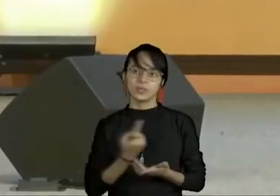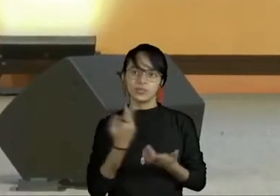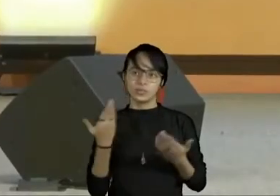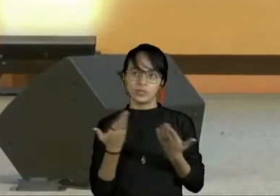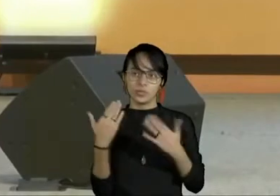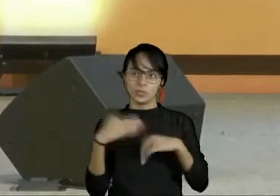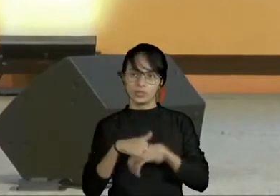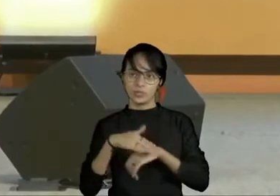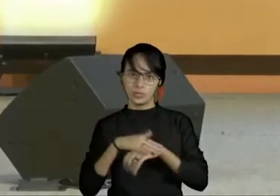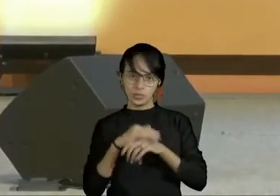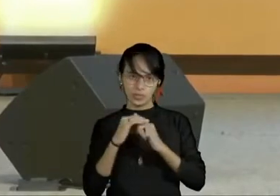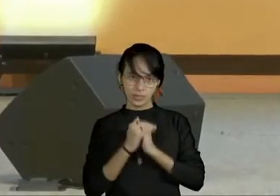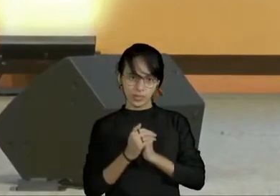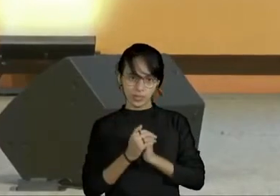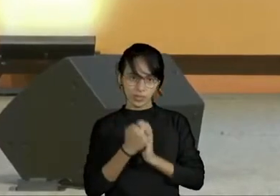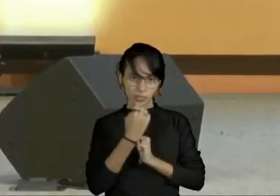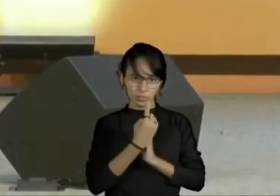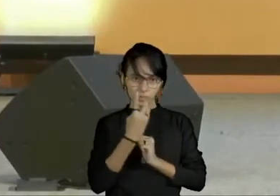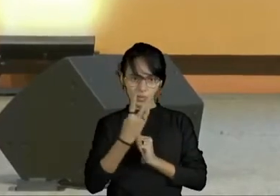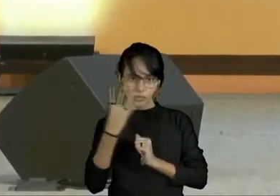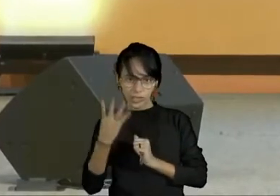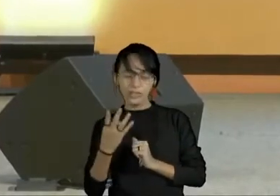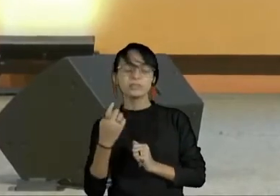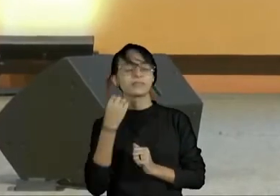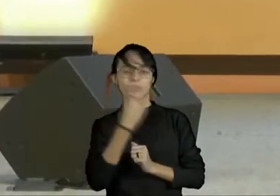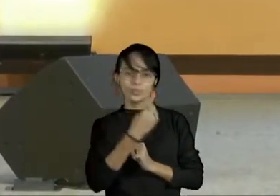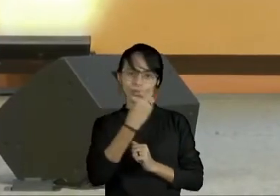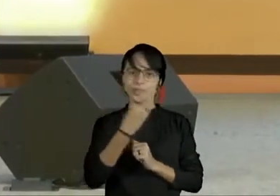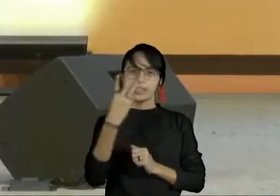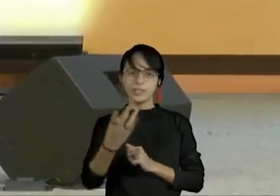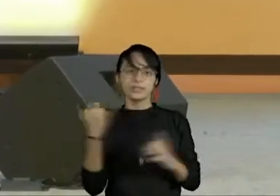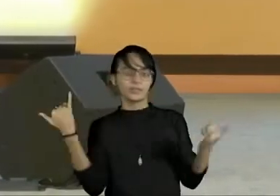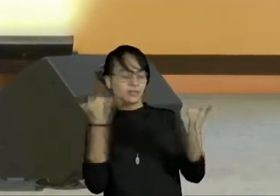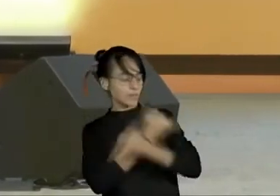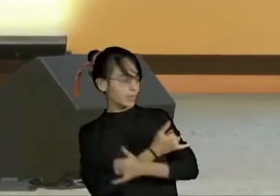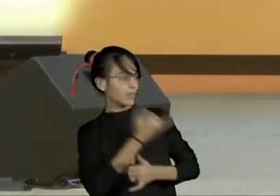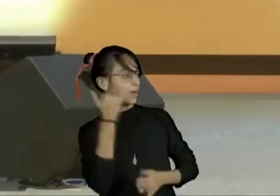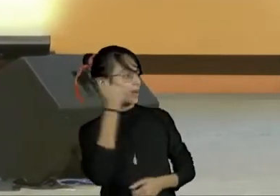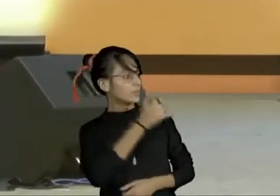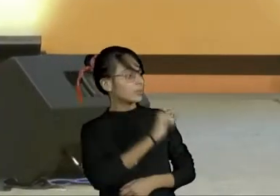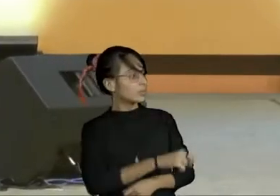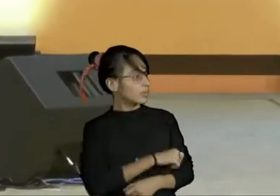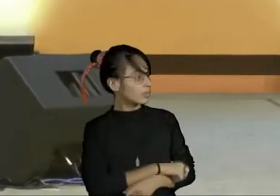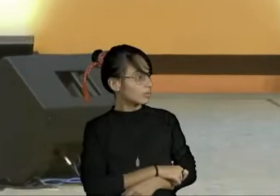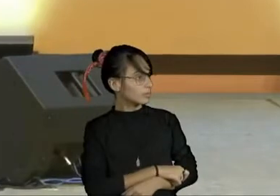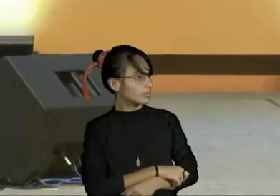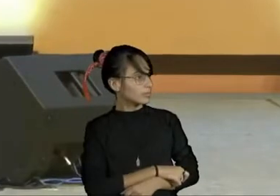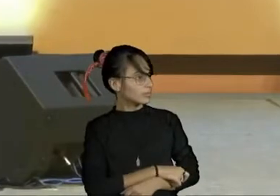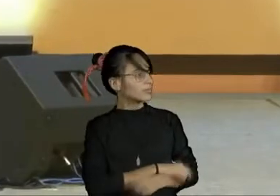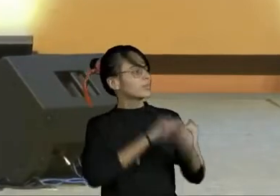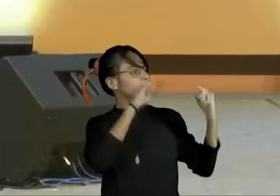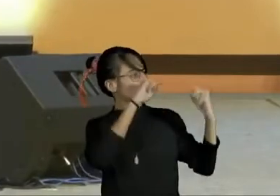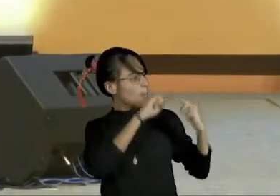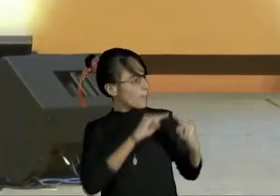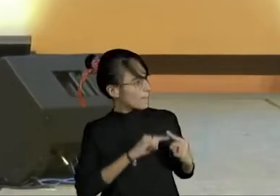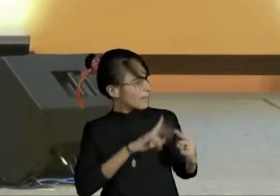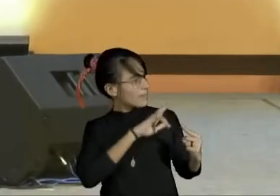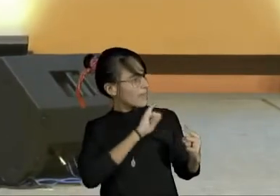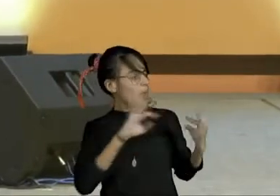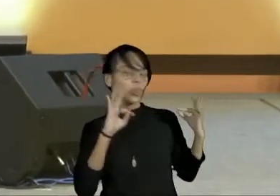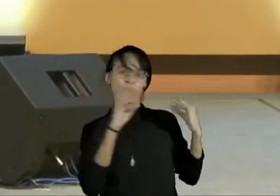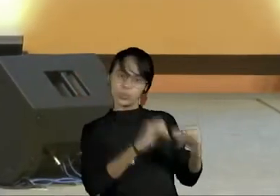amém? No 3, você vai virar para esta pessoa e vai dizer para ela deste jeito: vai se cumprir